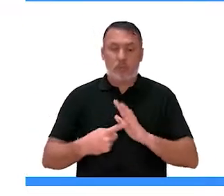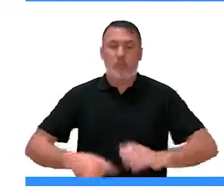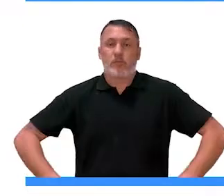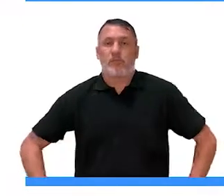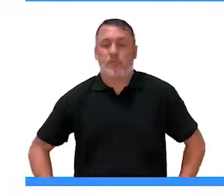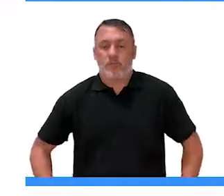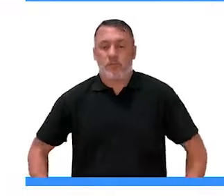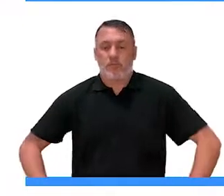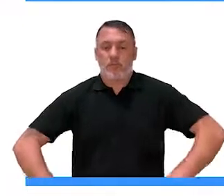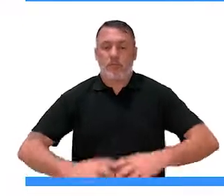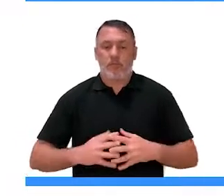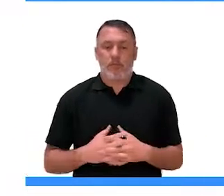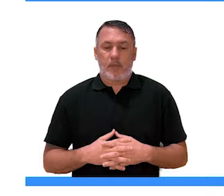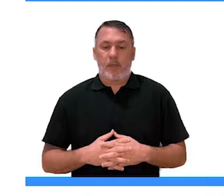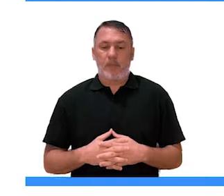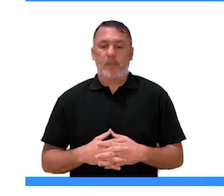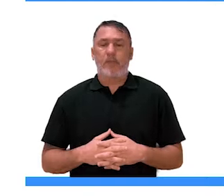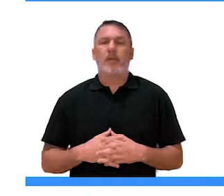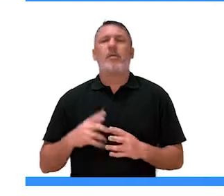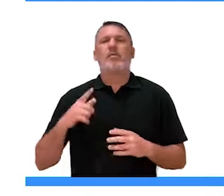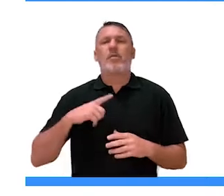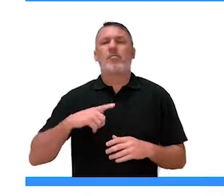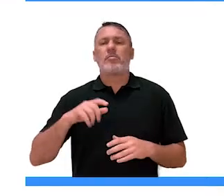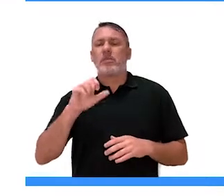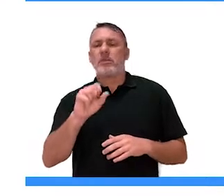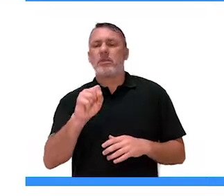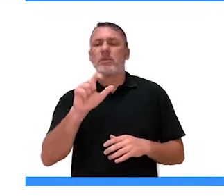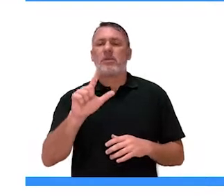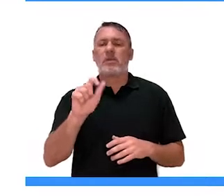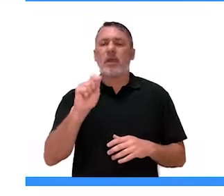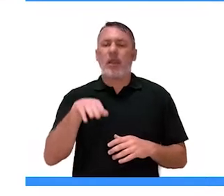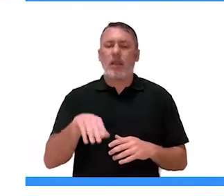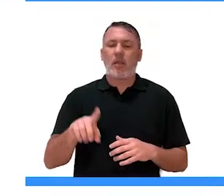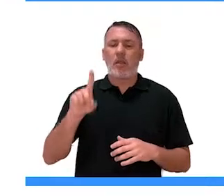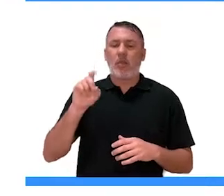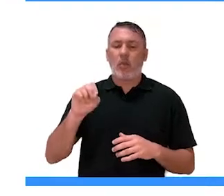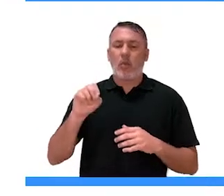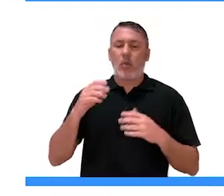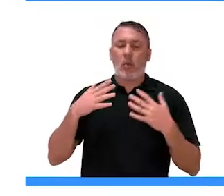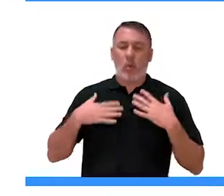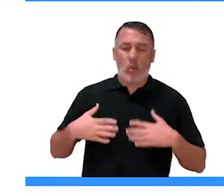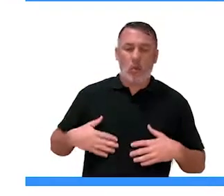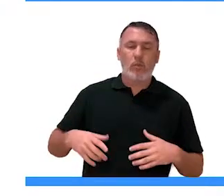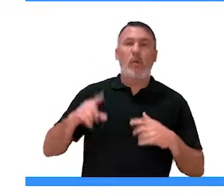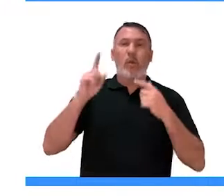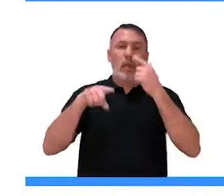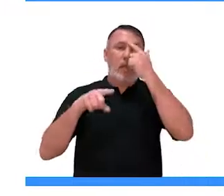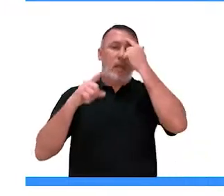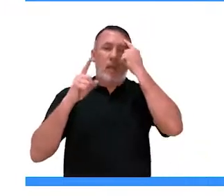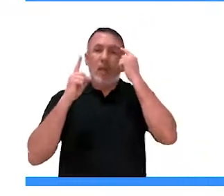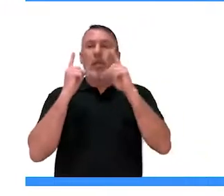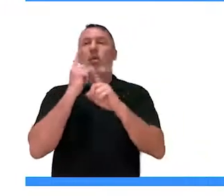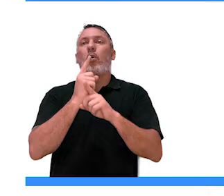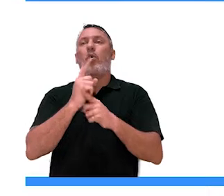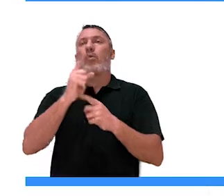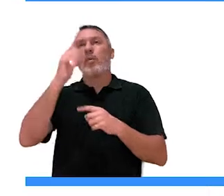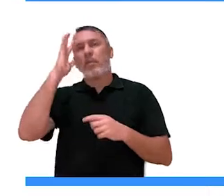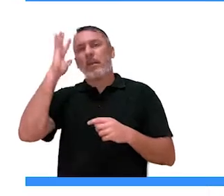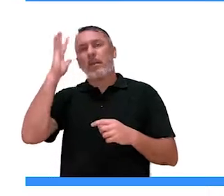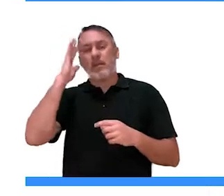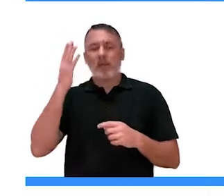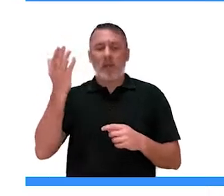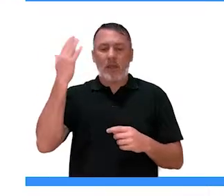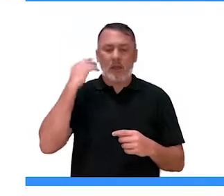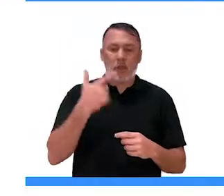para a próxima questão. Islã do Corpo é um encontro pesado para surdos e ouvintes, existente